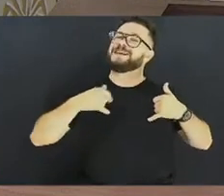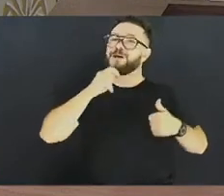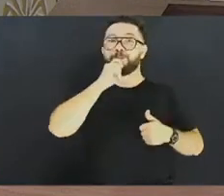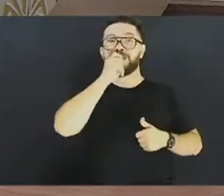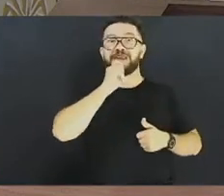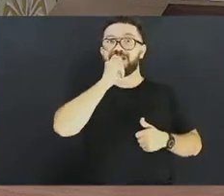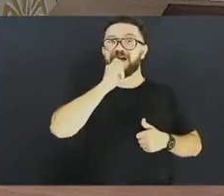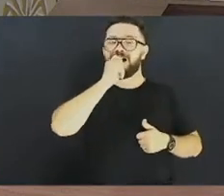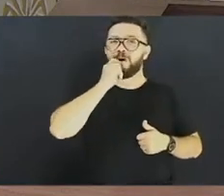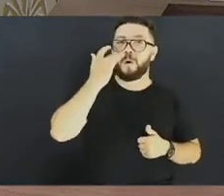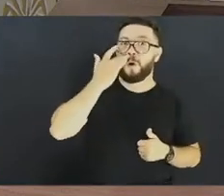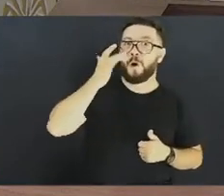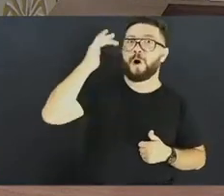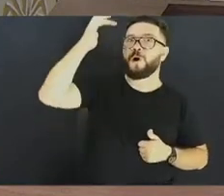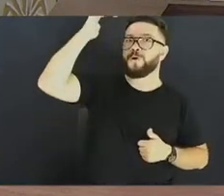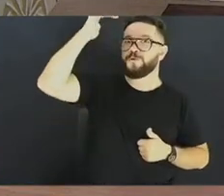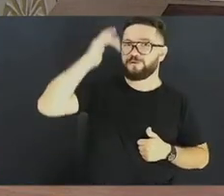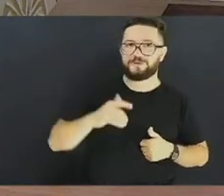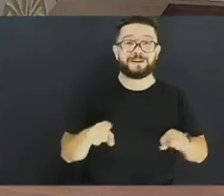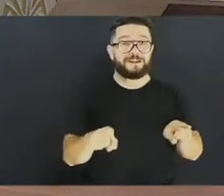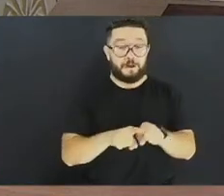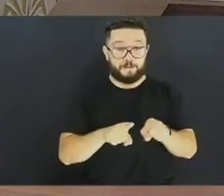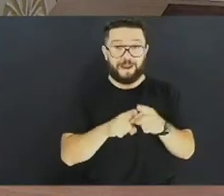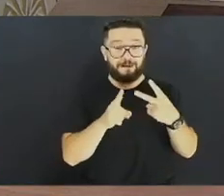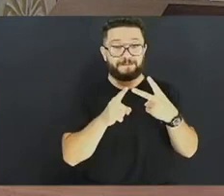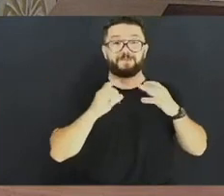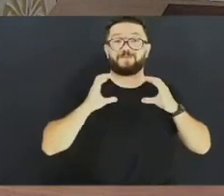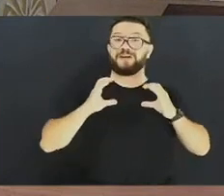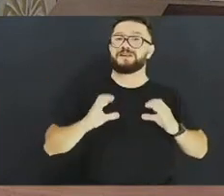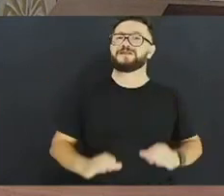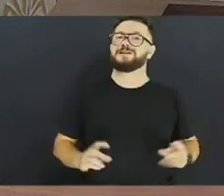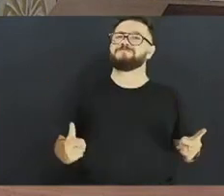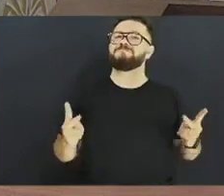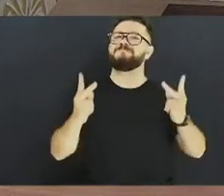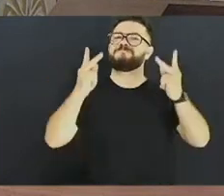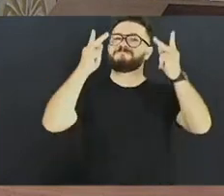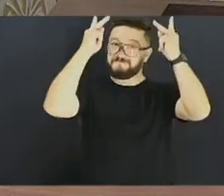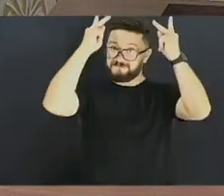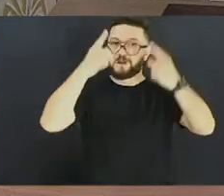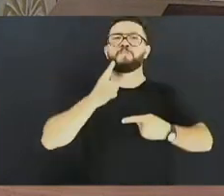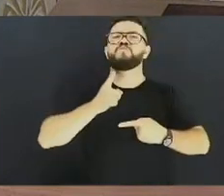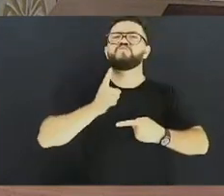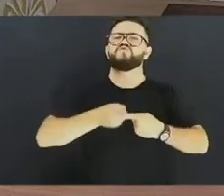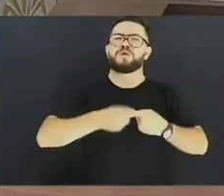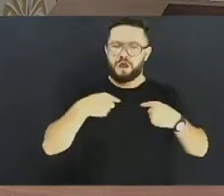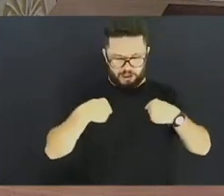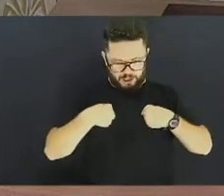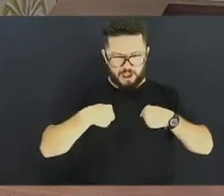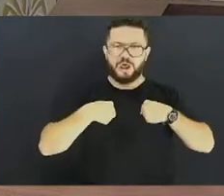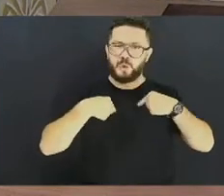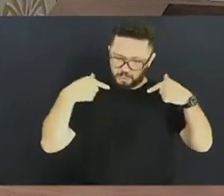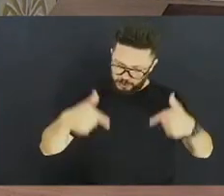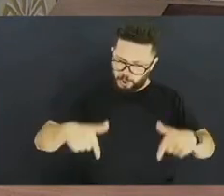e depois me deram o título de cidadão honorário pelo meu esforço com Araucária. Hoje, eu